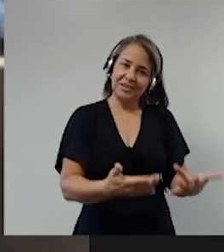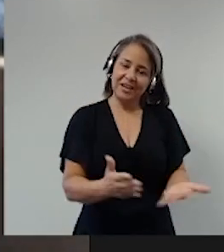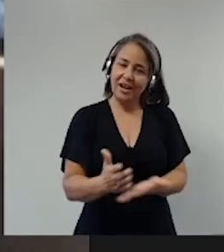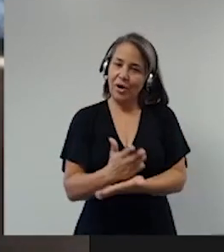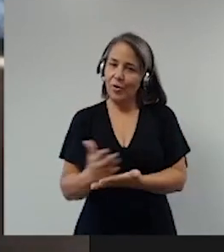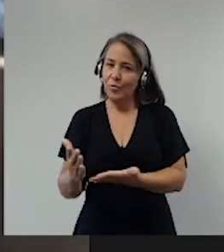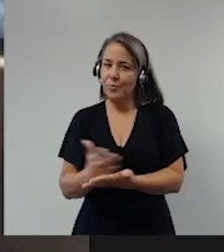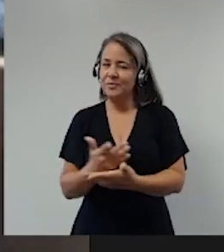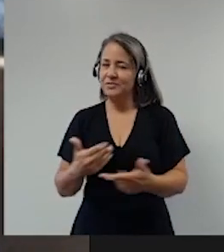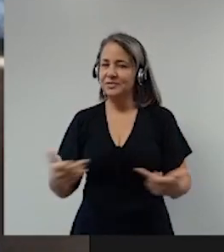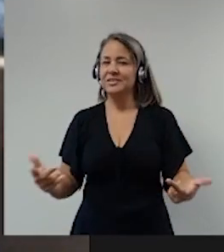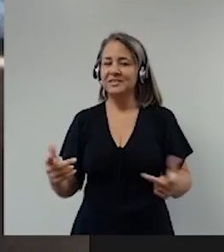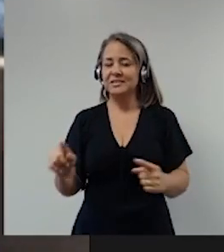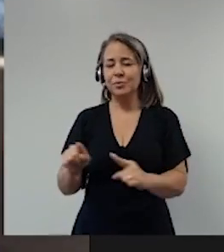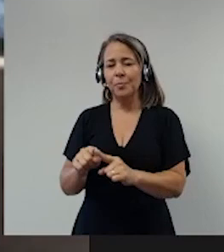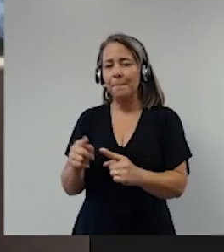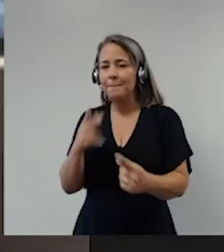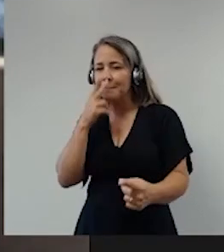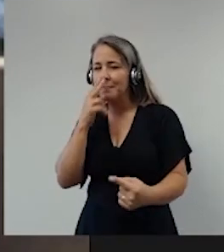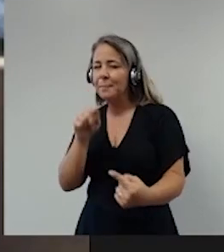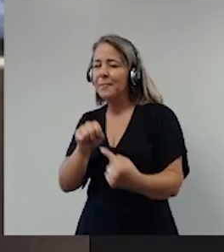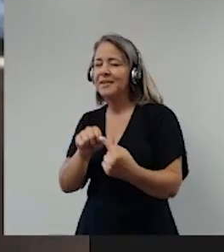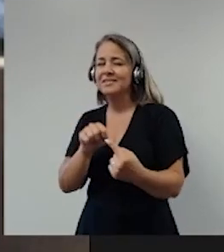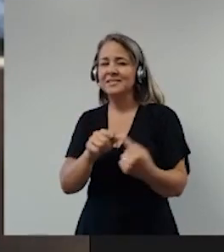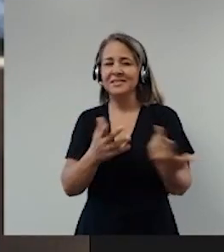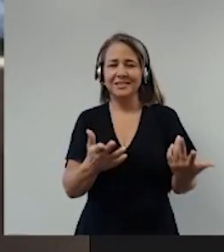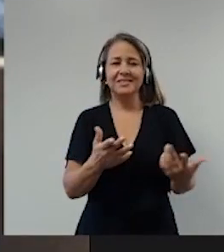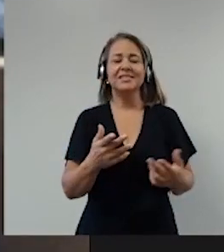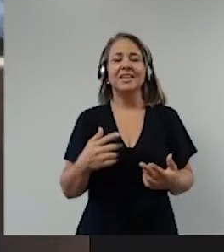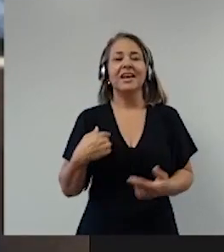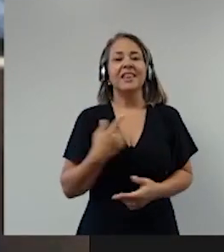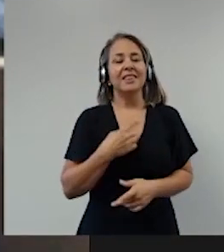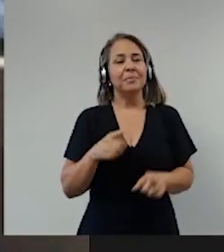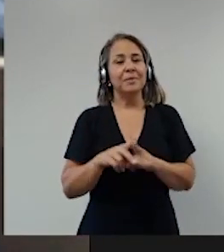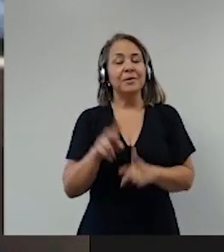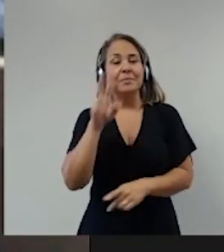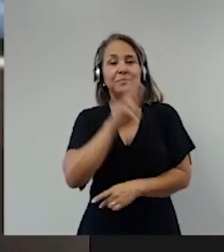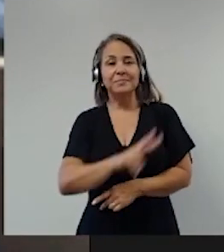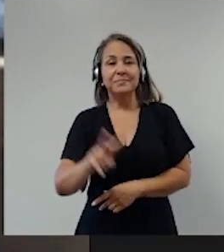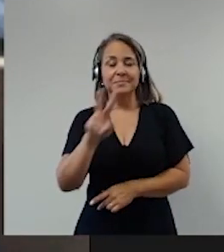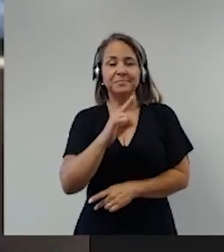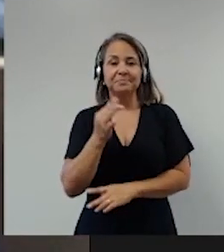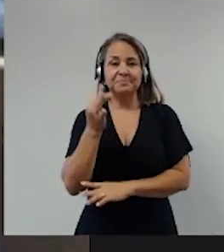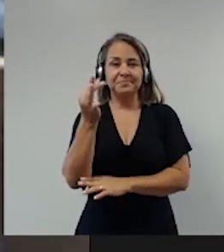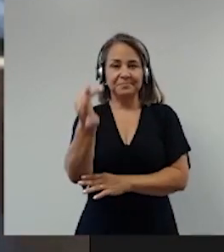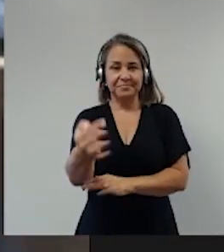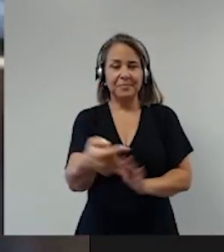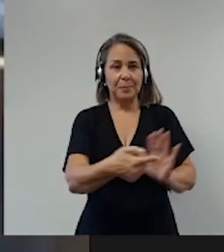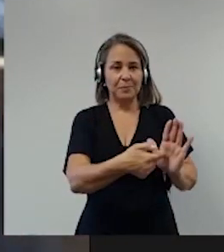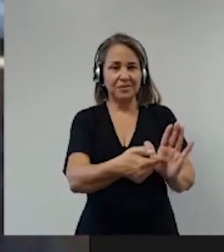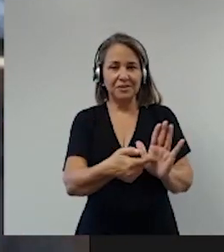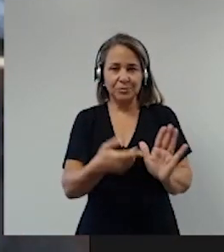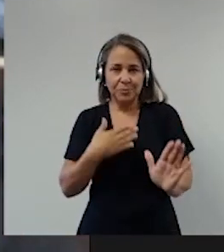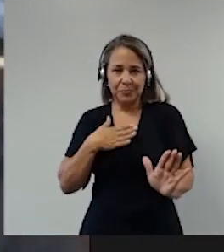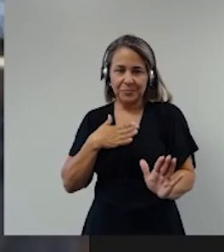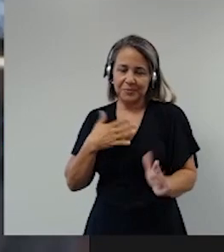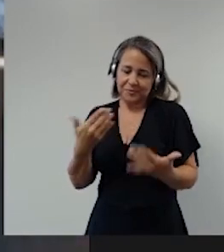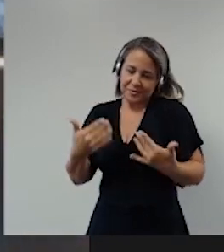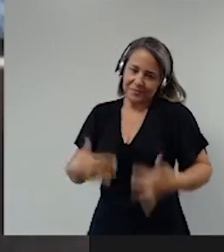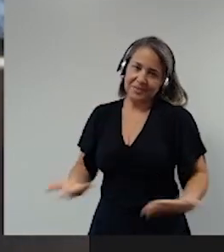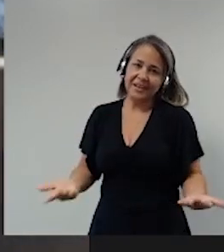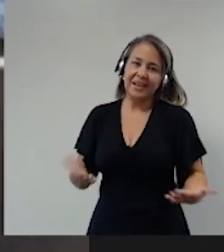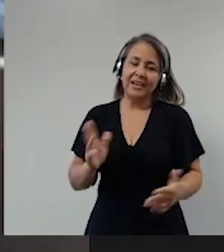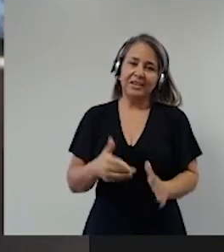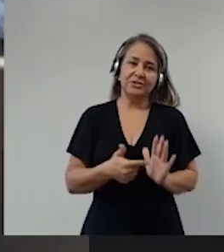algumas situações que são semelhantes e tentarei trazer também uma perspectiva puxando um pouquinho para o meu campo, que